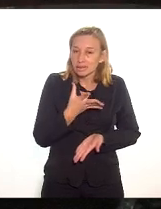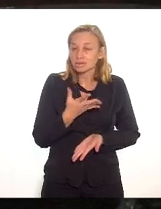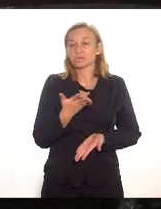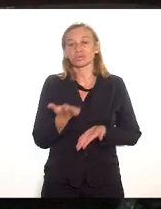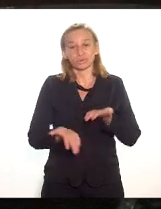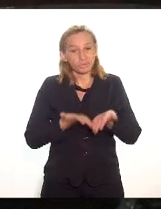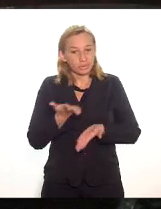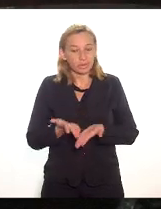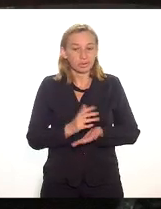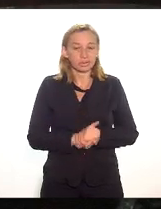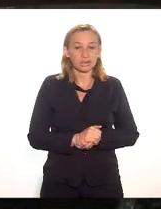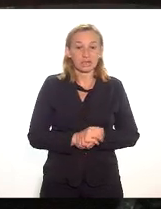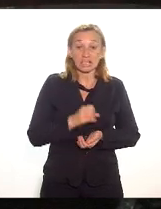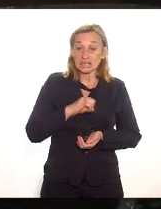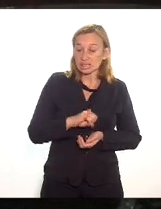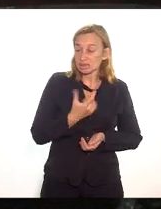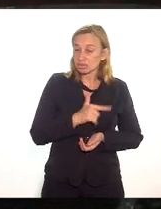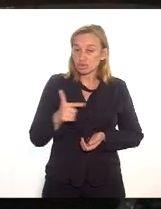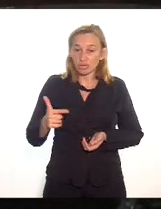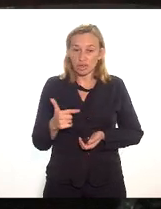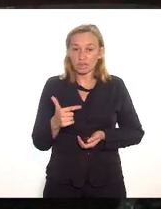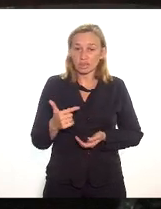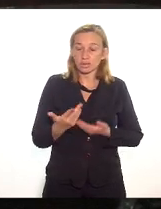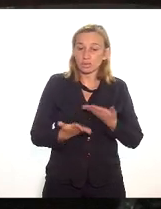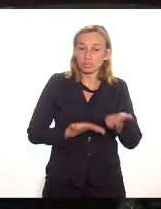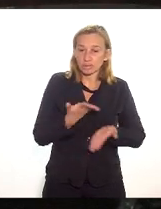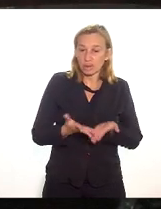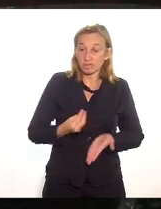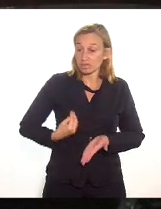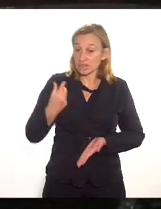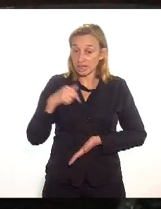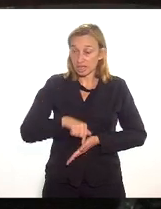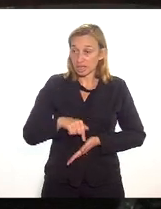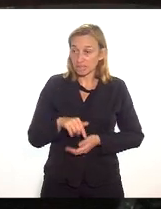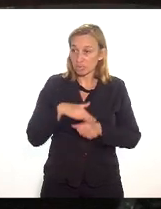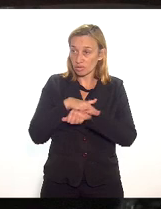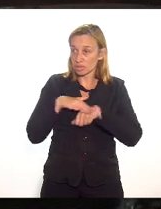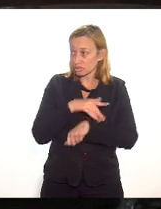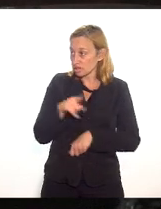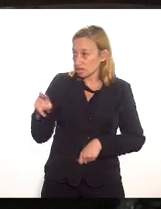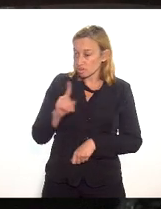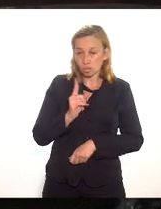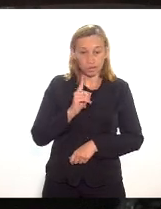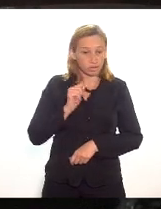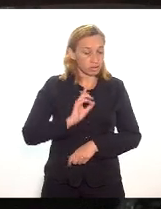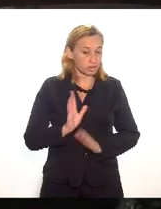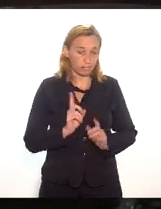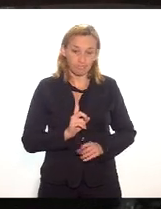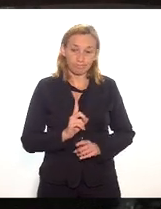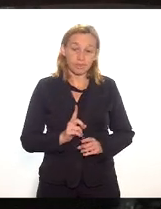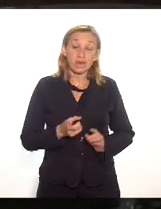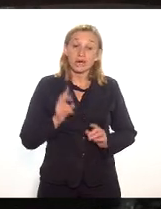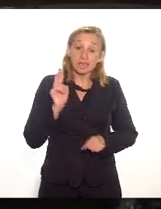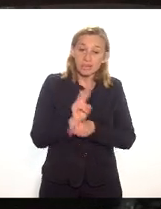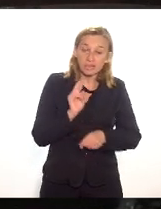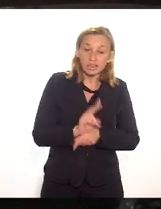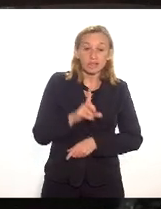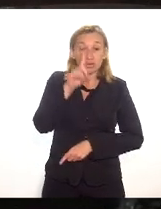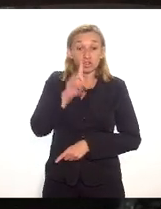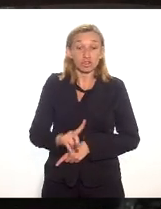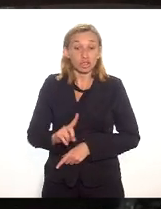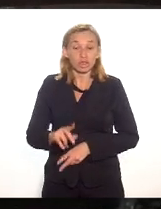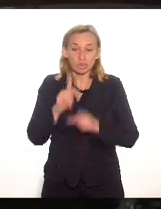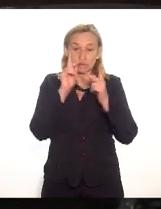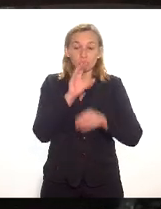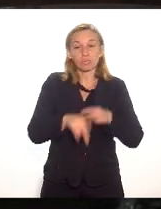UFRJ. Se não tivesse esse cuidado, não estaria aqui conversando com vocês hoje, defendendo o direito da